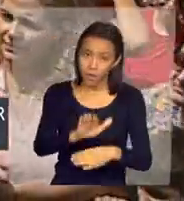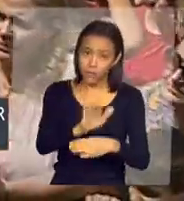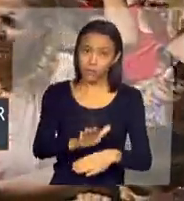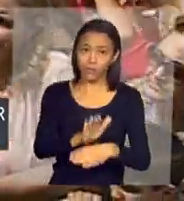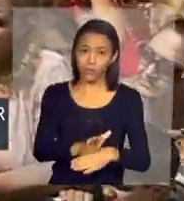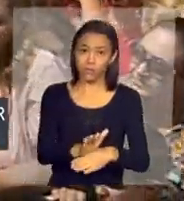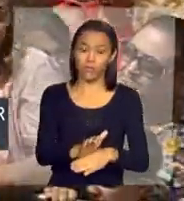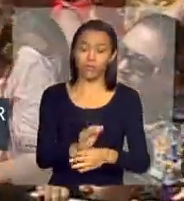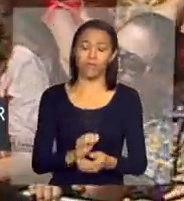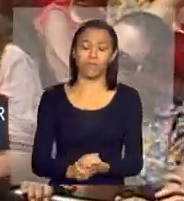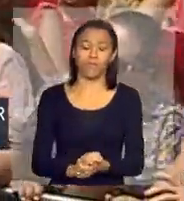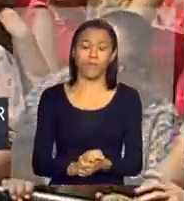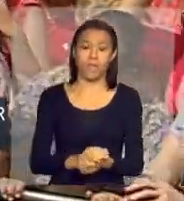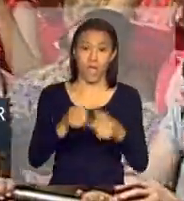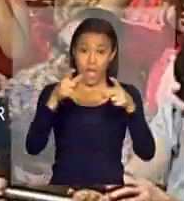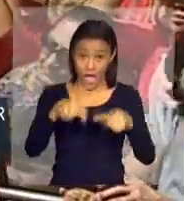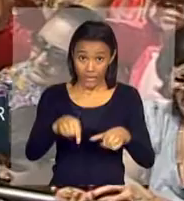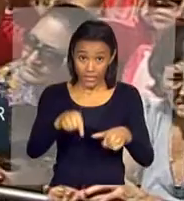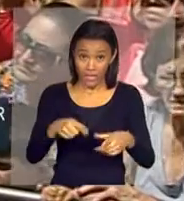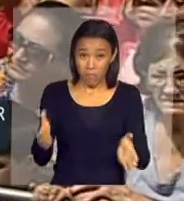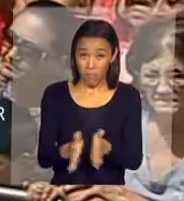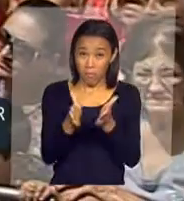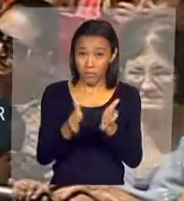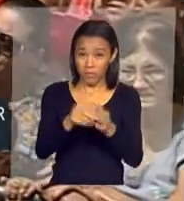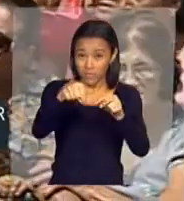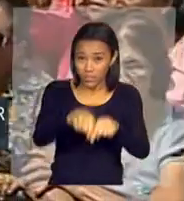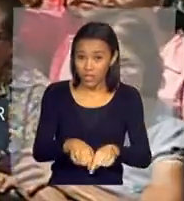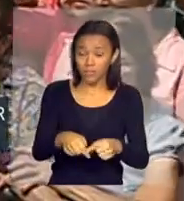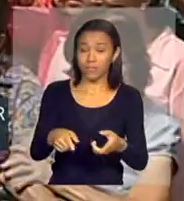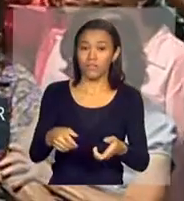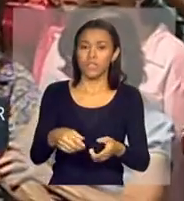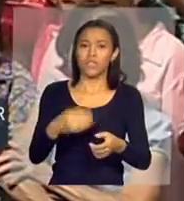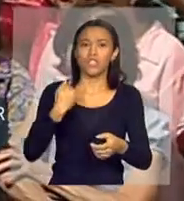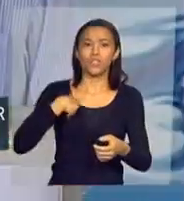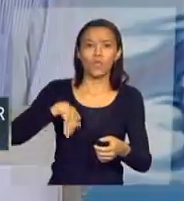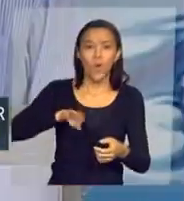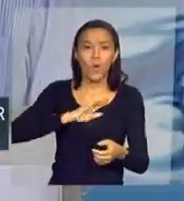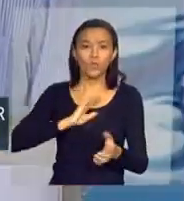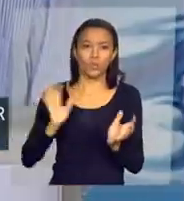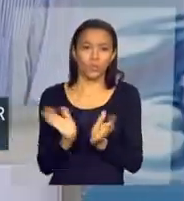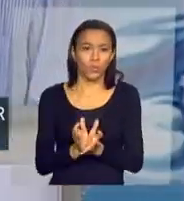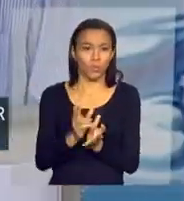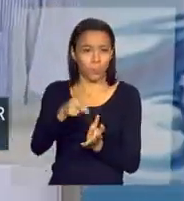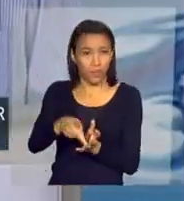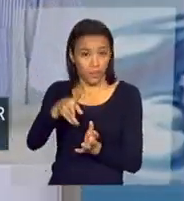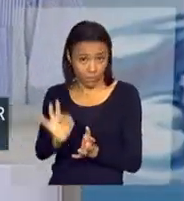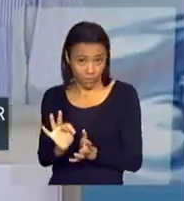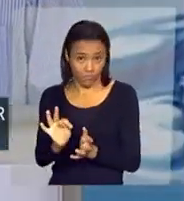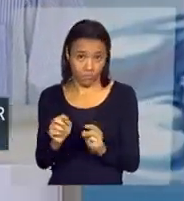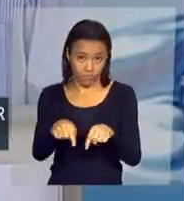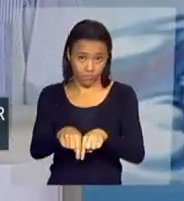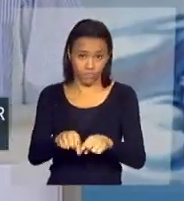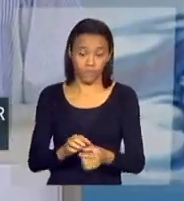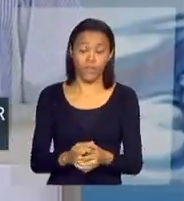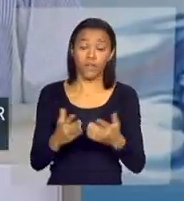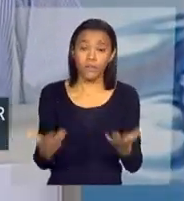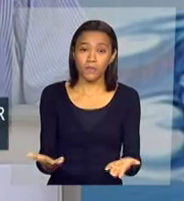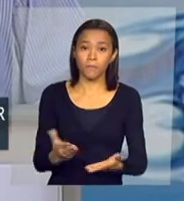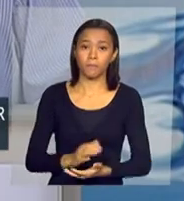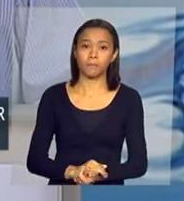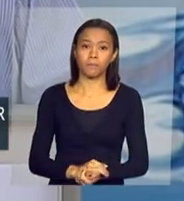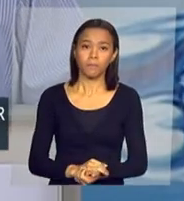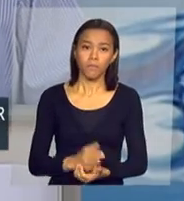marcadamente a situação que aqui existia antes da chegada do nosso partido ao poder central do Brasil.